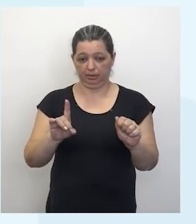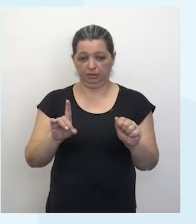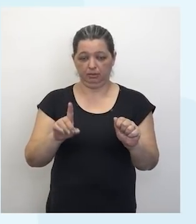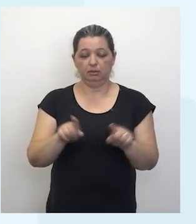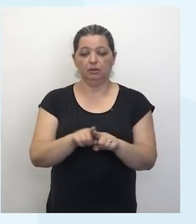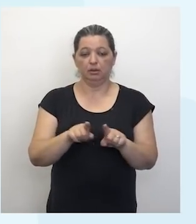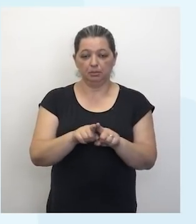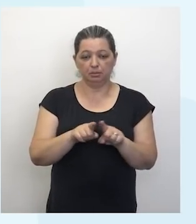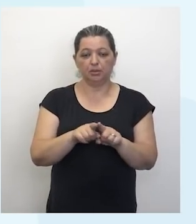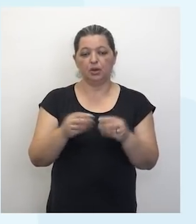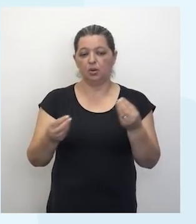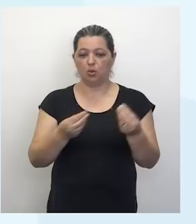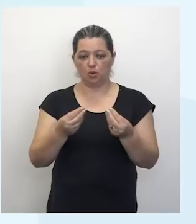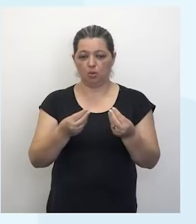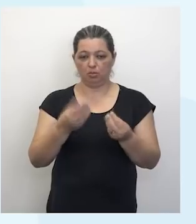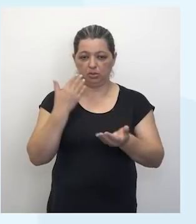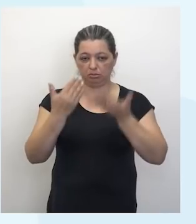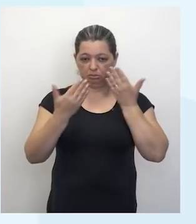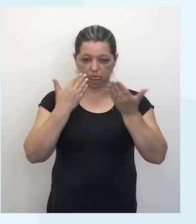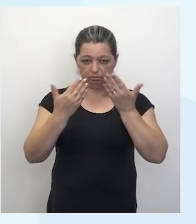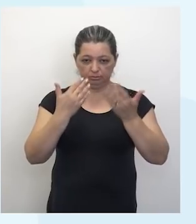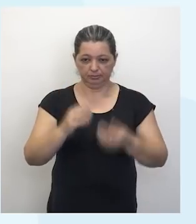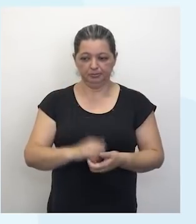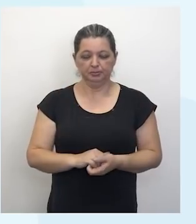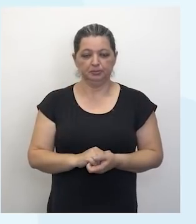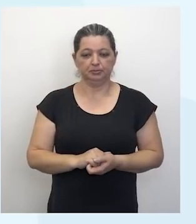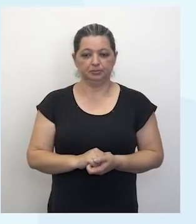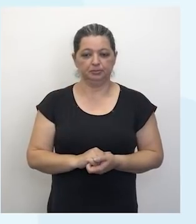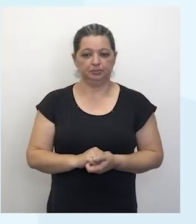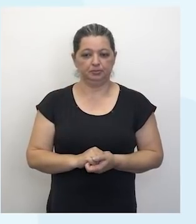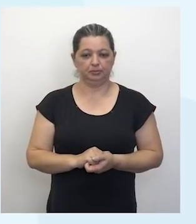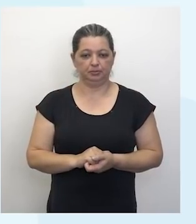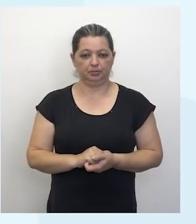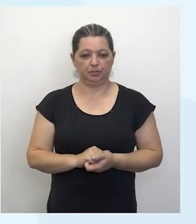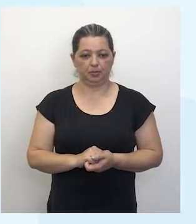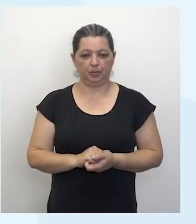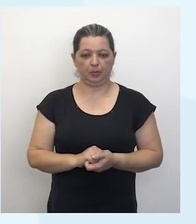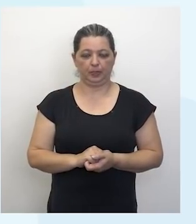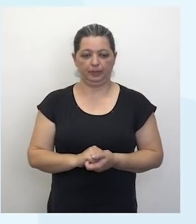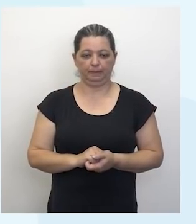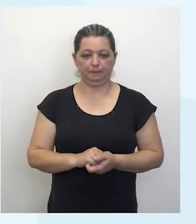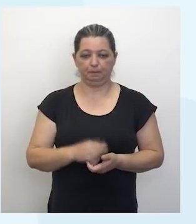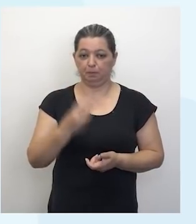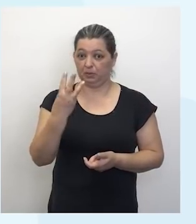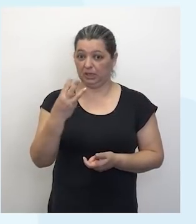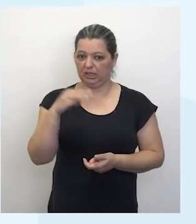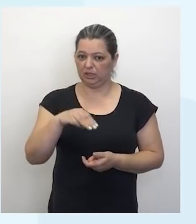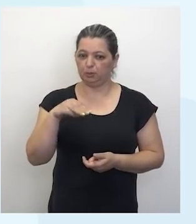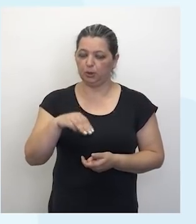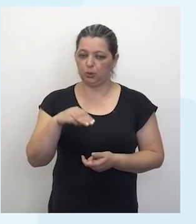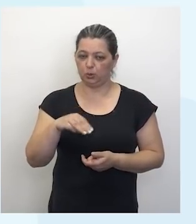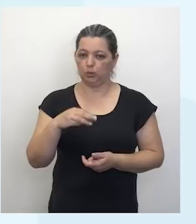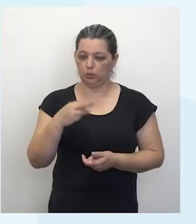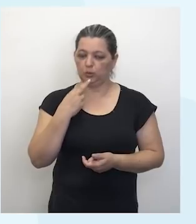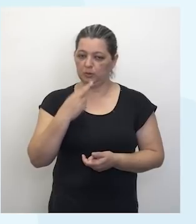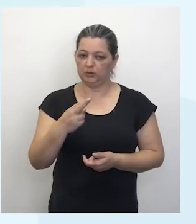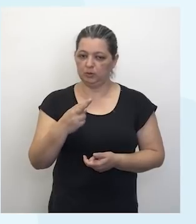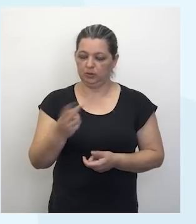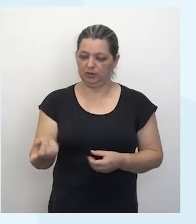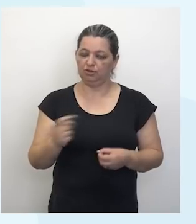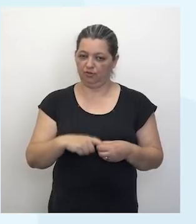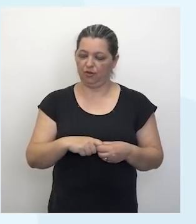ver se a gente consegue chegar à mesma conclusão geométrica. Vocês vão ter 3 minutos aí para dizer isso pra gente, tá certo? Já